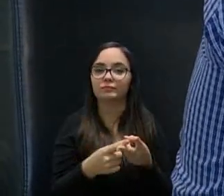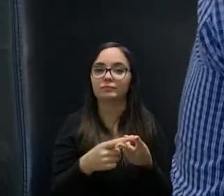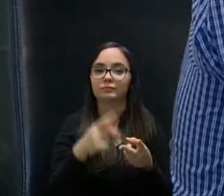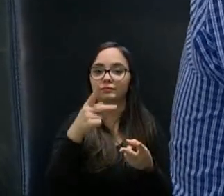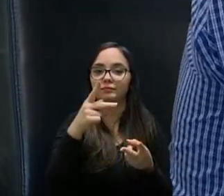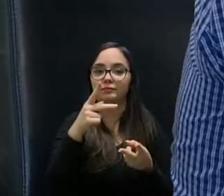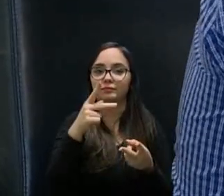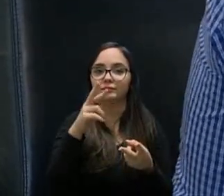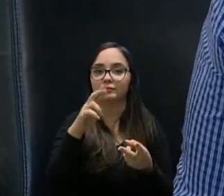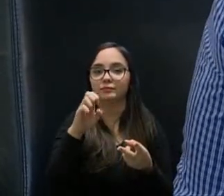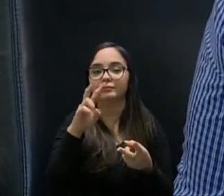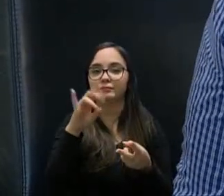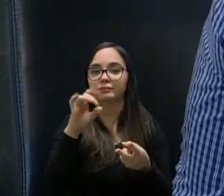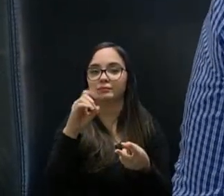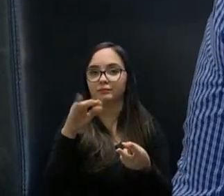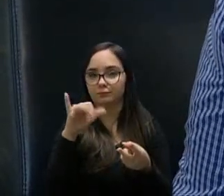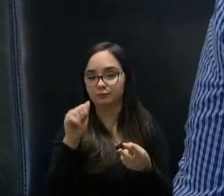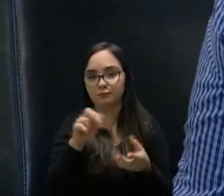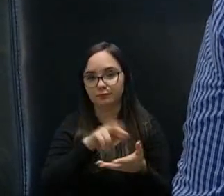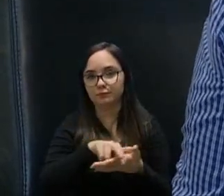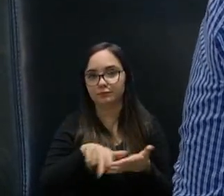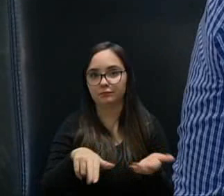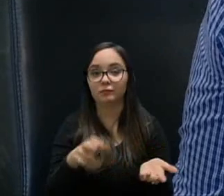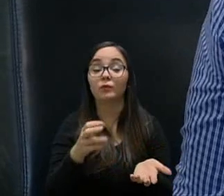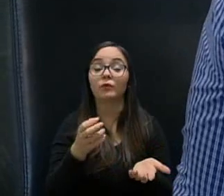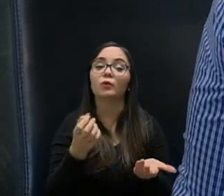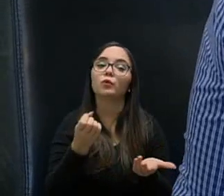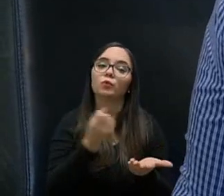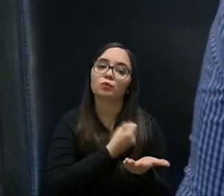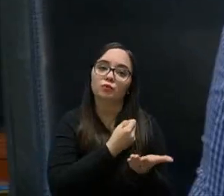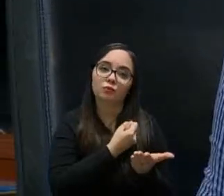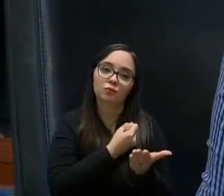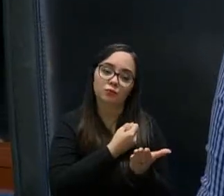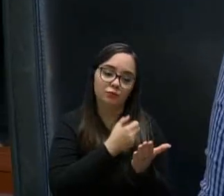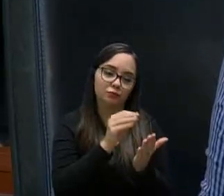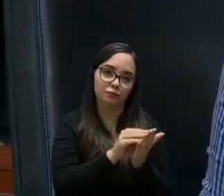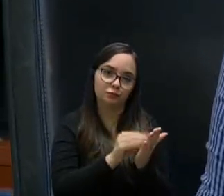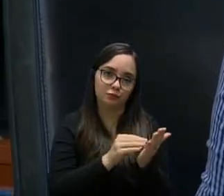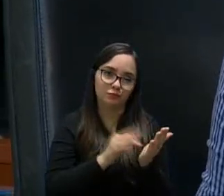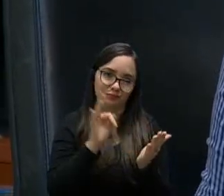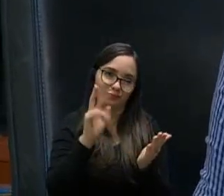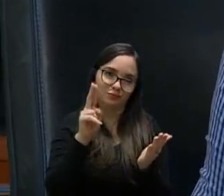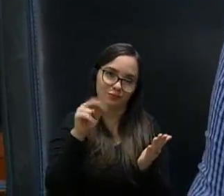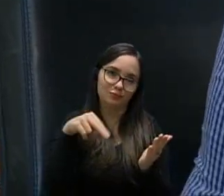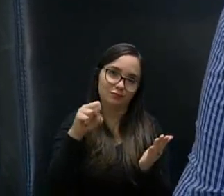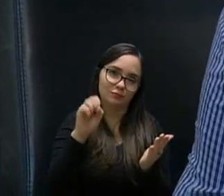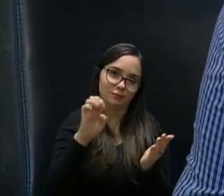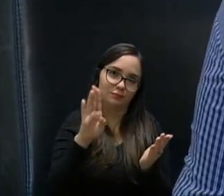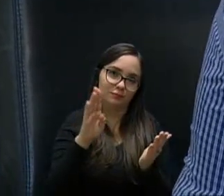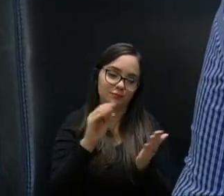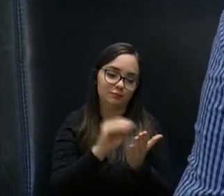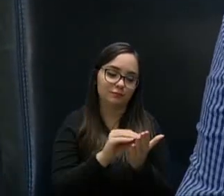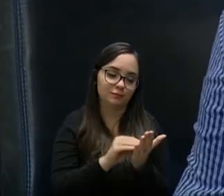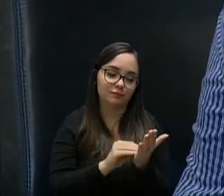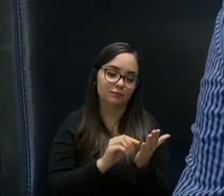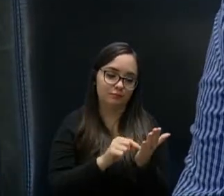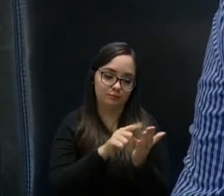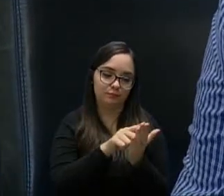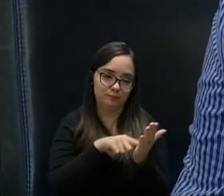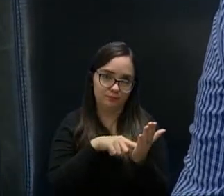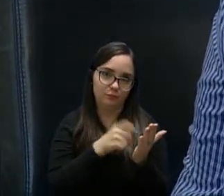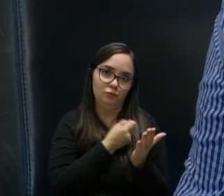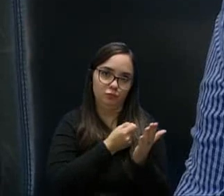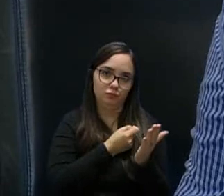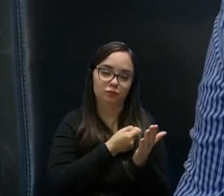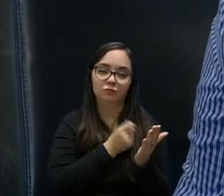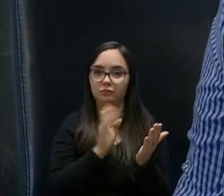previdência previdência e etc logicamente que os números secretários que a funceb passou para para secretaria são